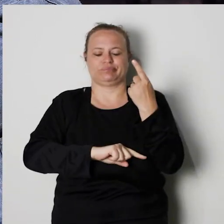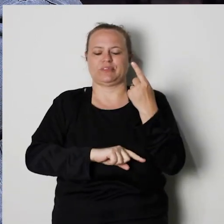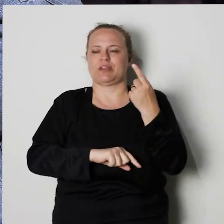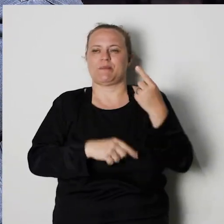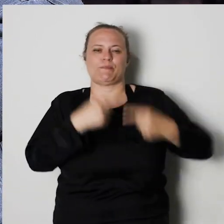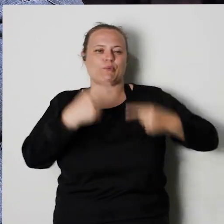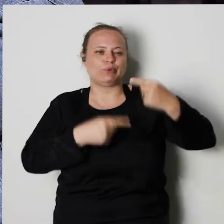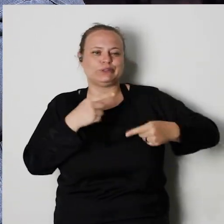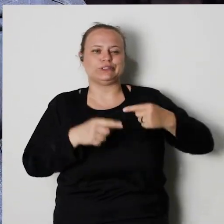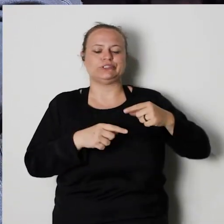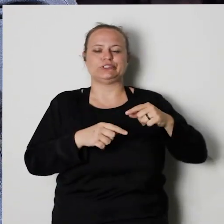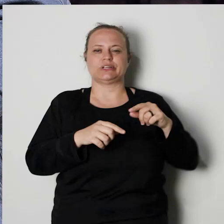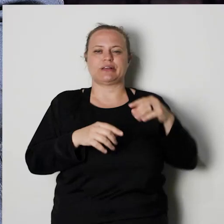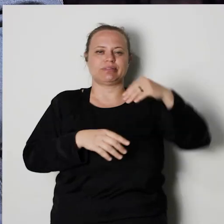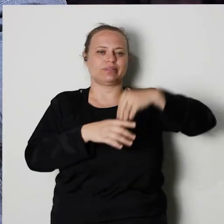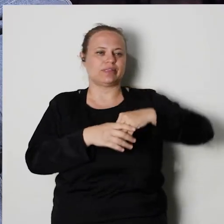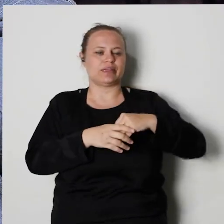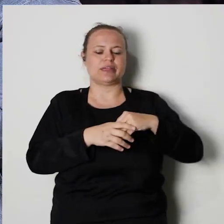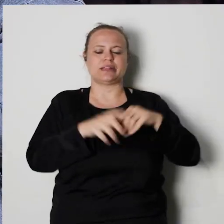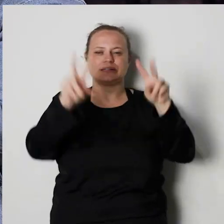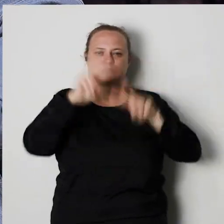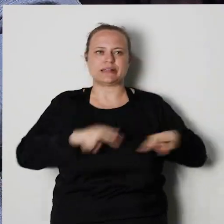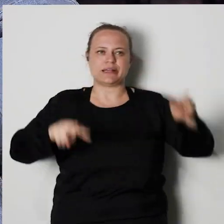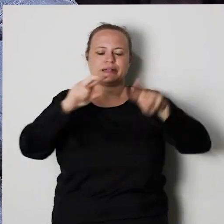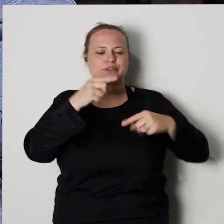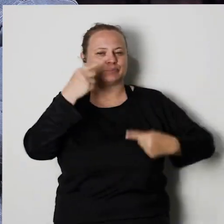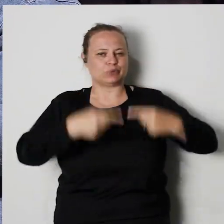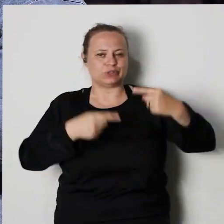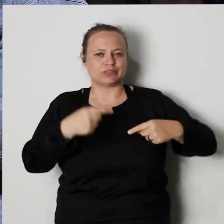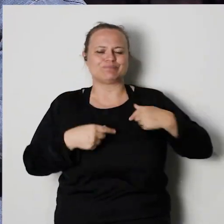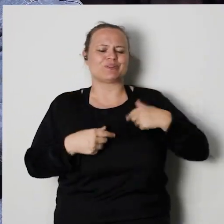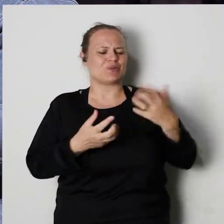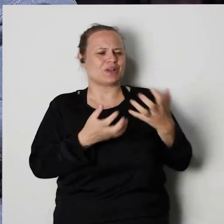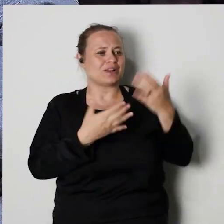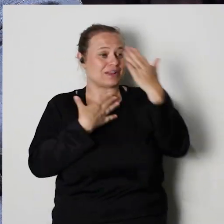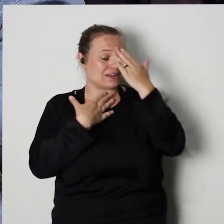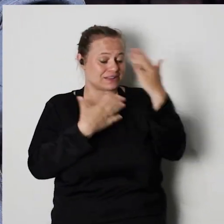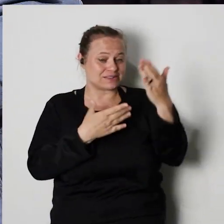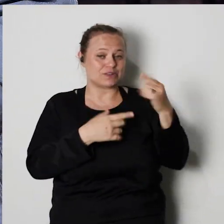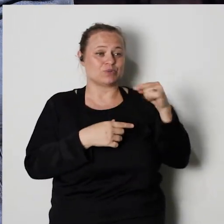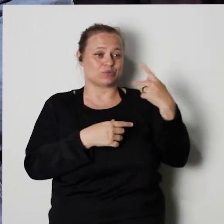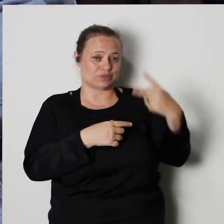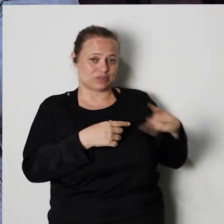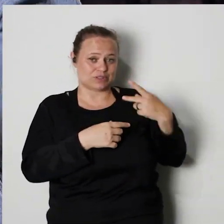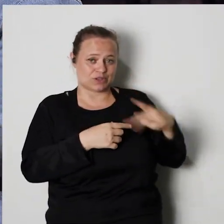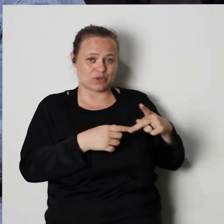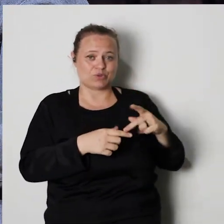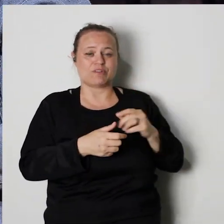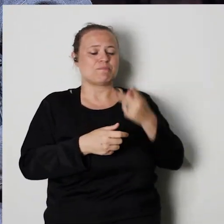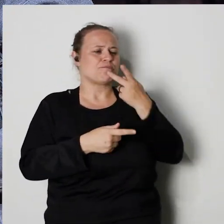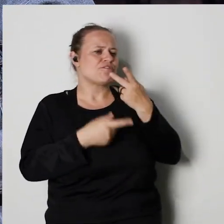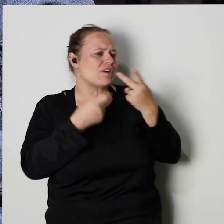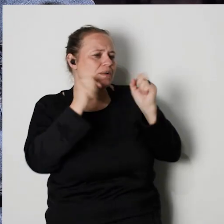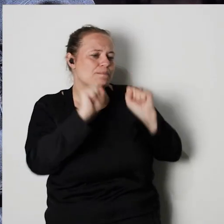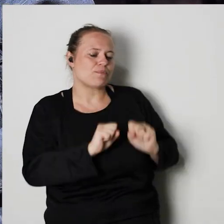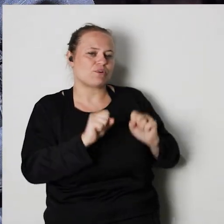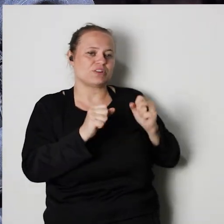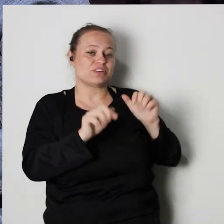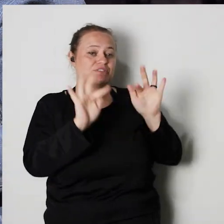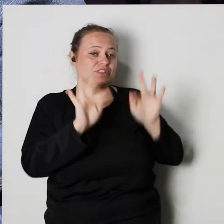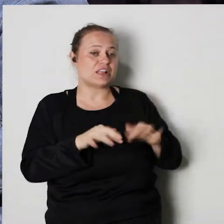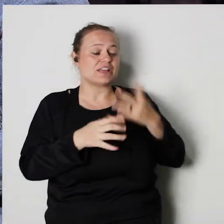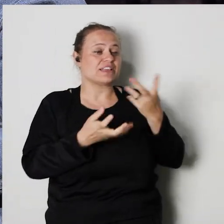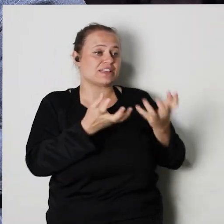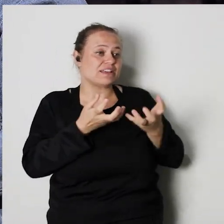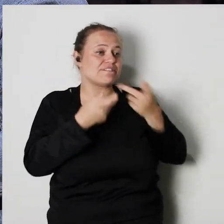não tivesse a estrutura básica, a gente não consegue avançar nas políticas, no setor, tanto estética, política, economicamente. Então,